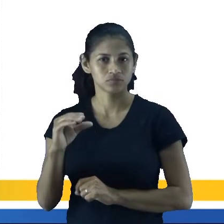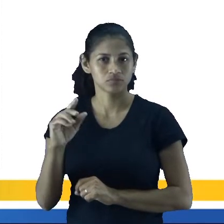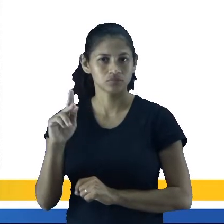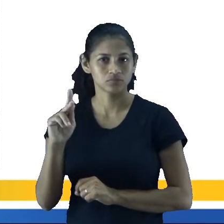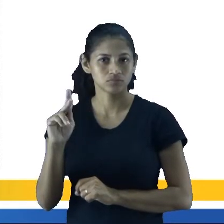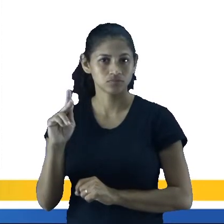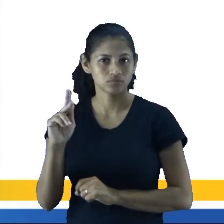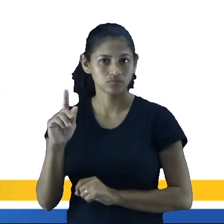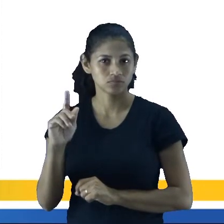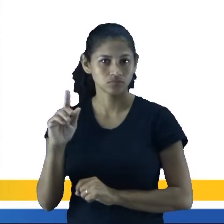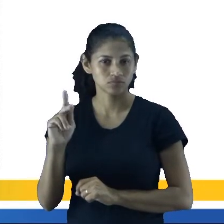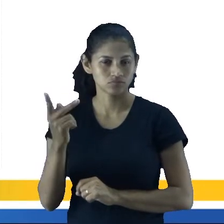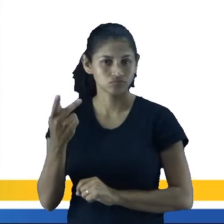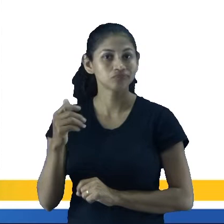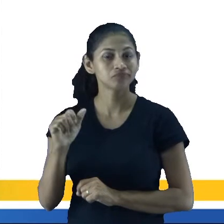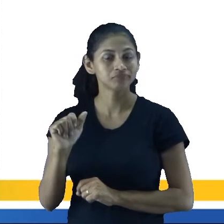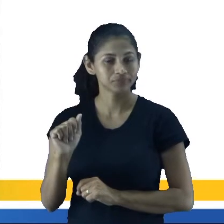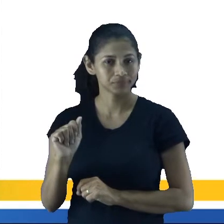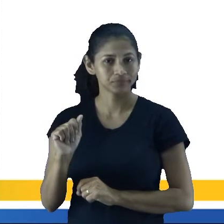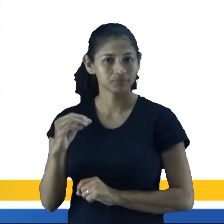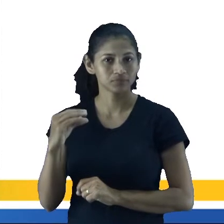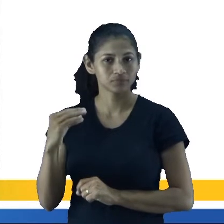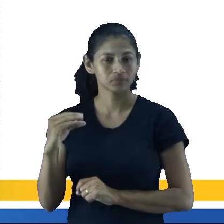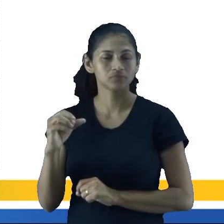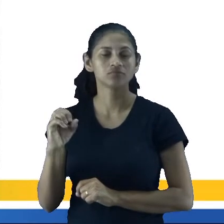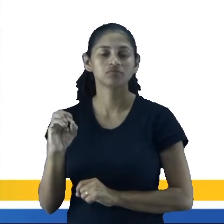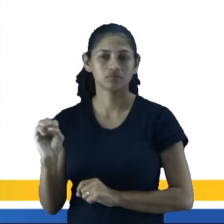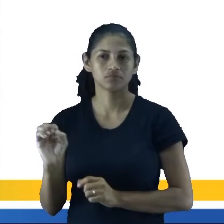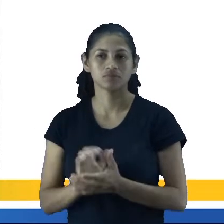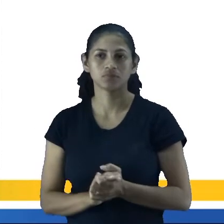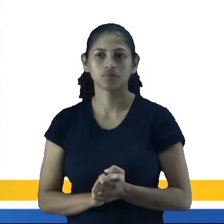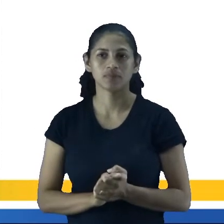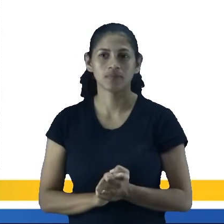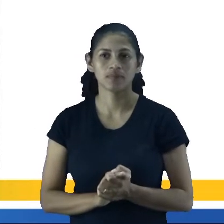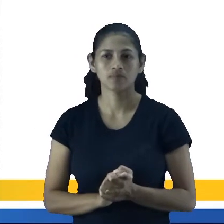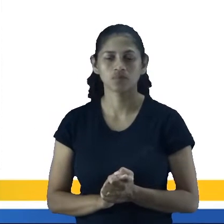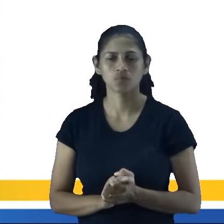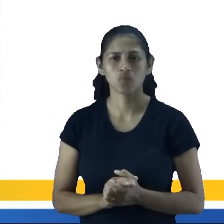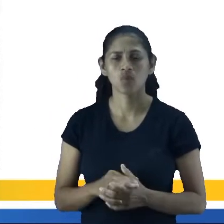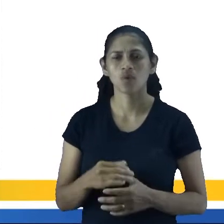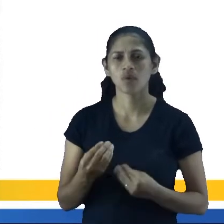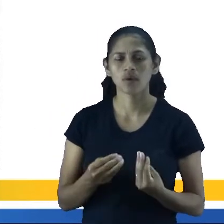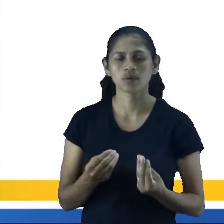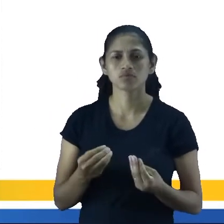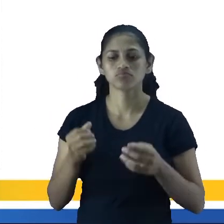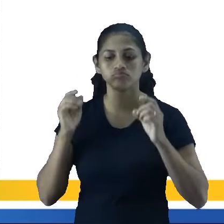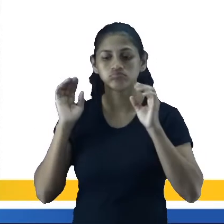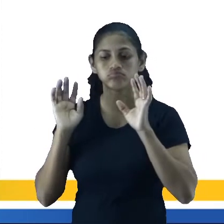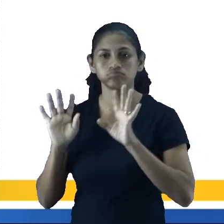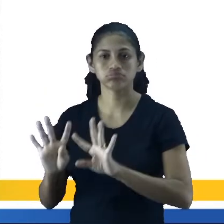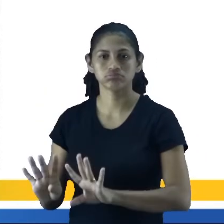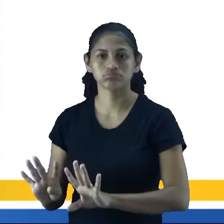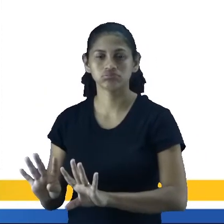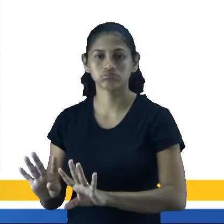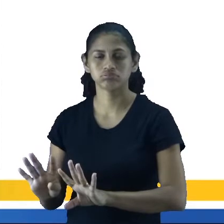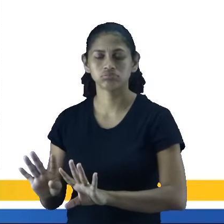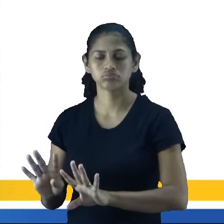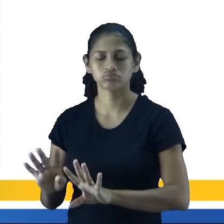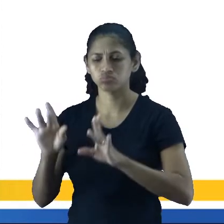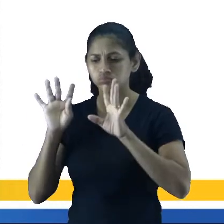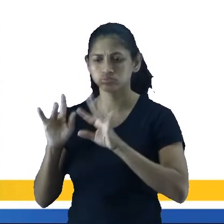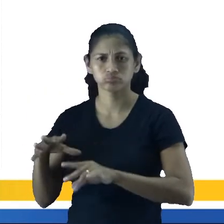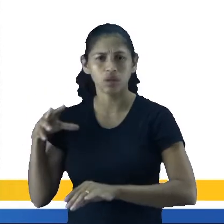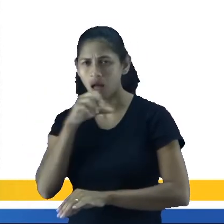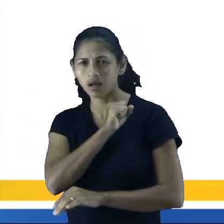cidades elas não têm essa estrutura. Então, como essas pessoas vieram, isso aconteceu de uma forma muito